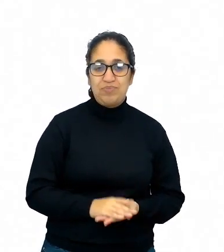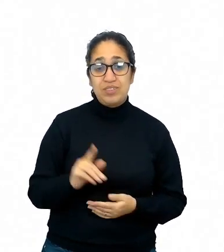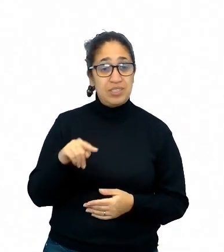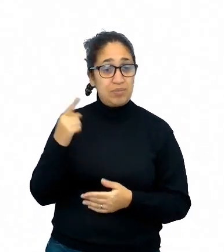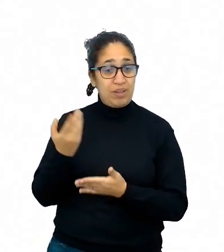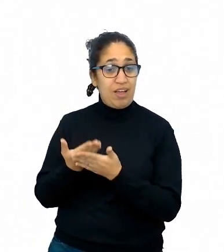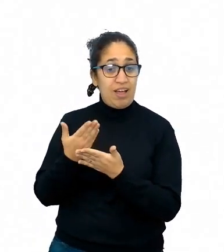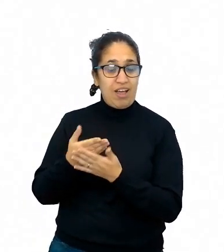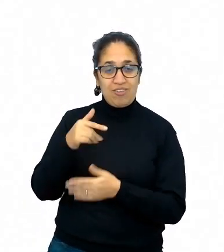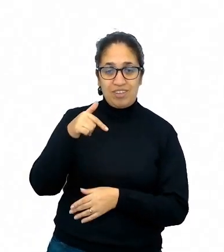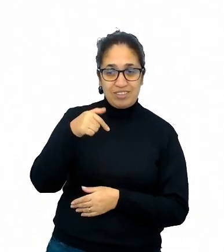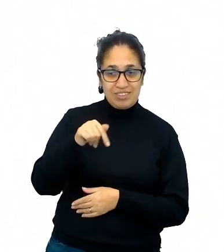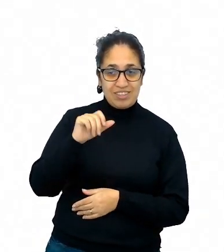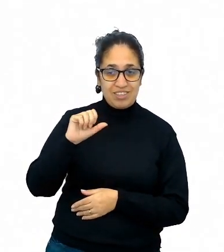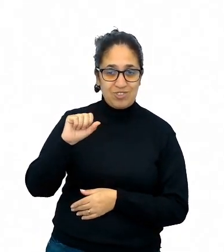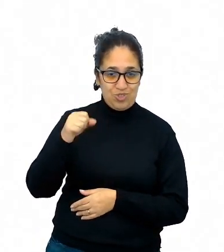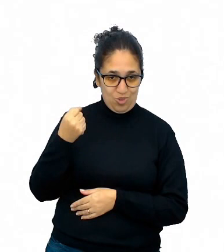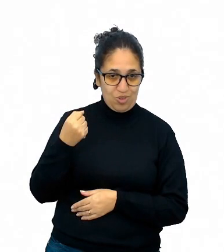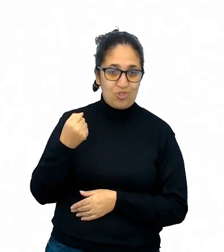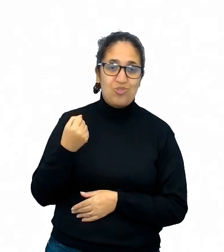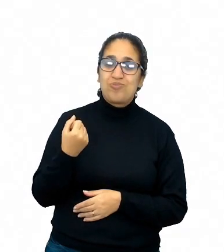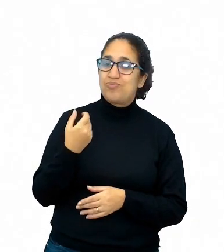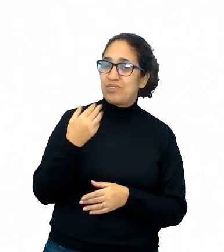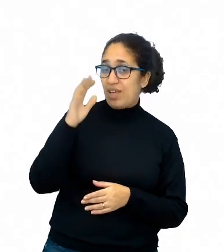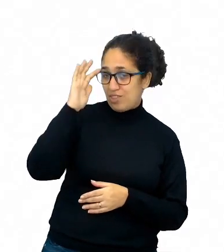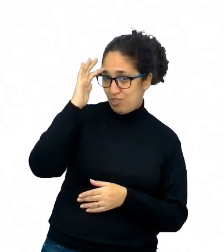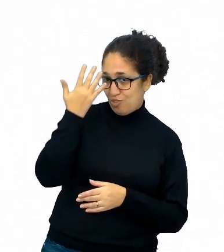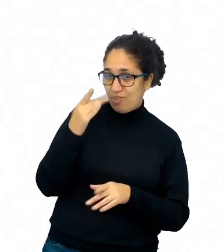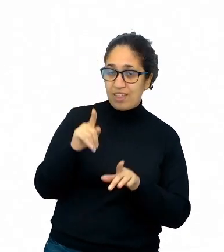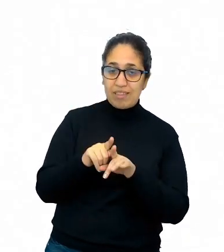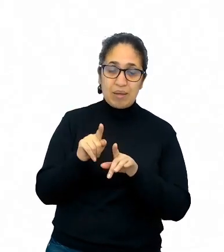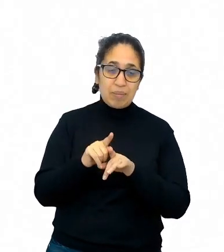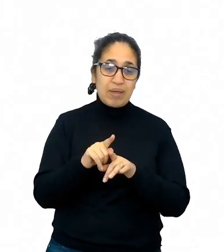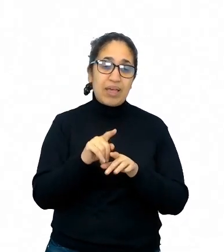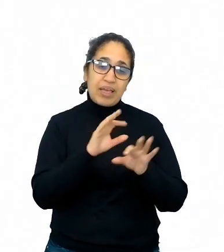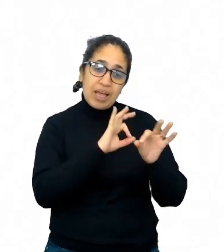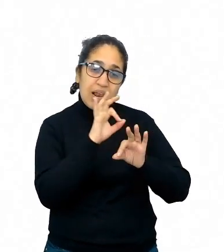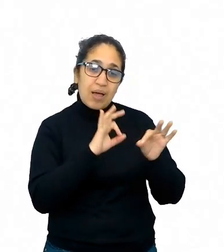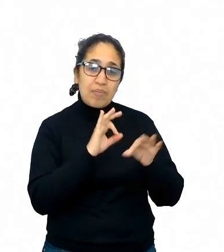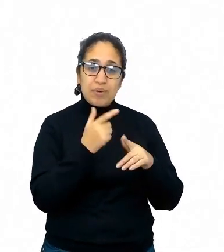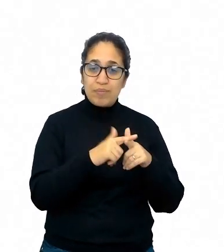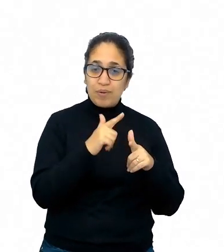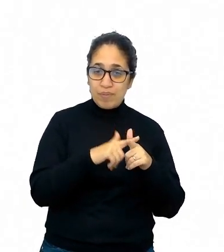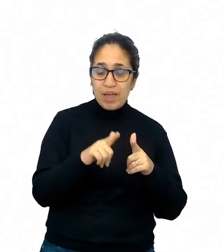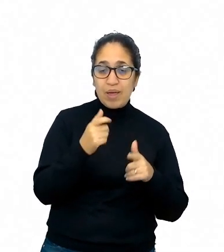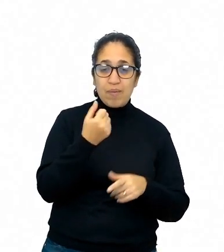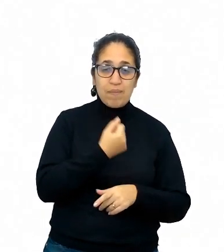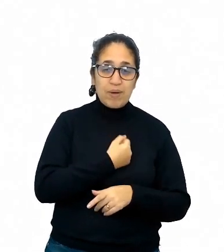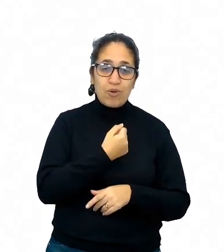e 8 é resolver e elaborar soluções problemas, né, com números inteiros.